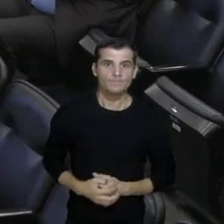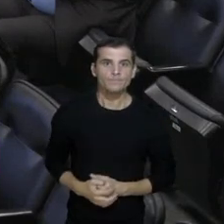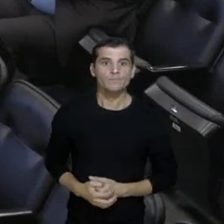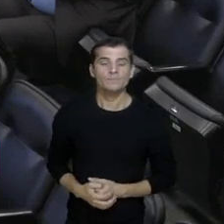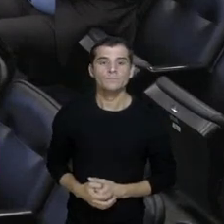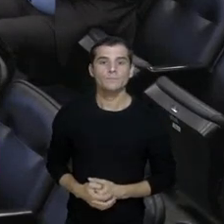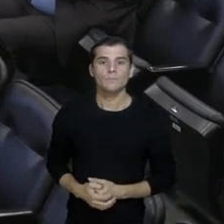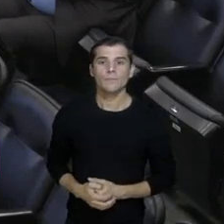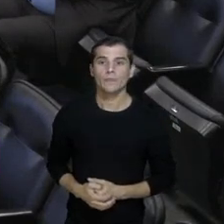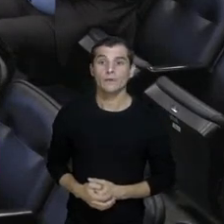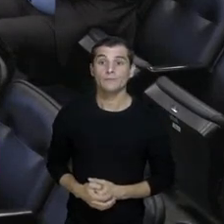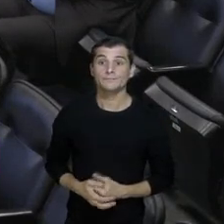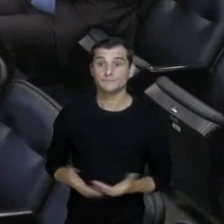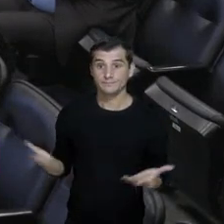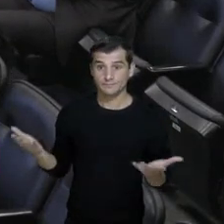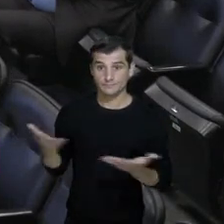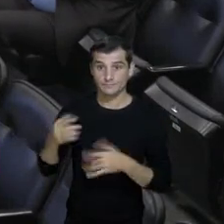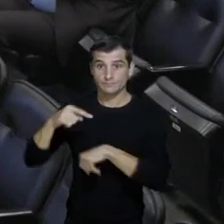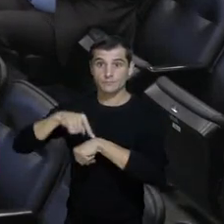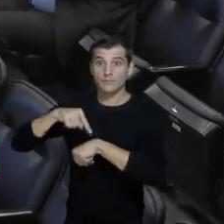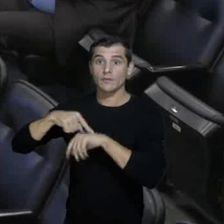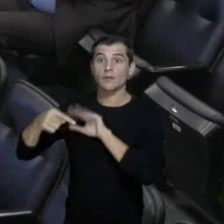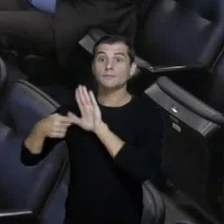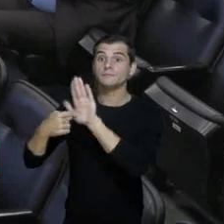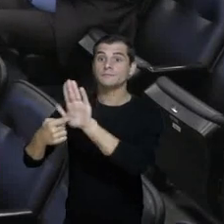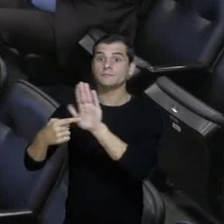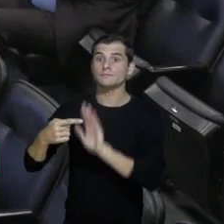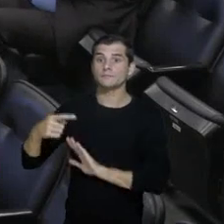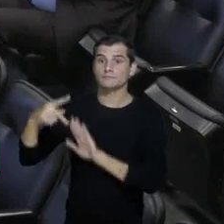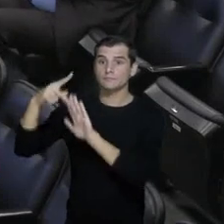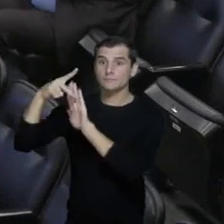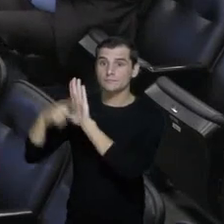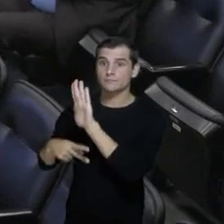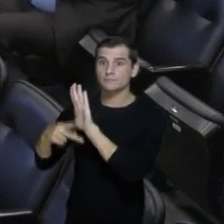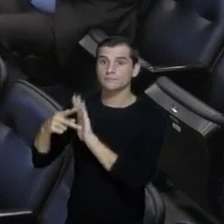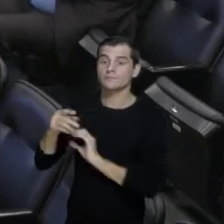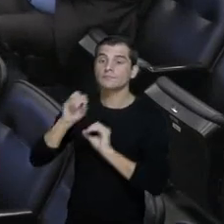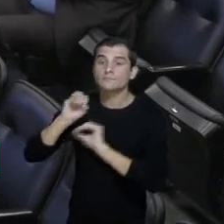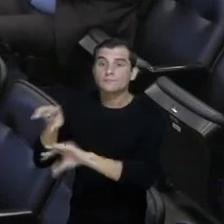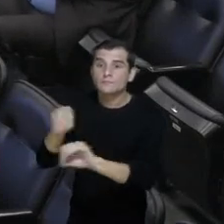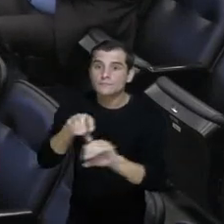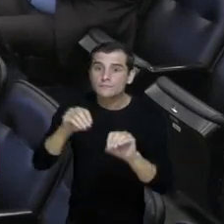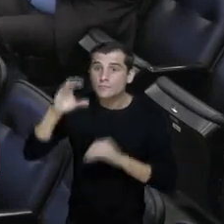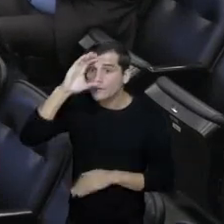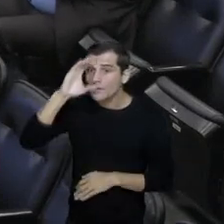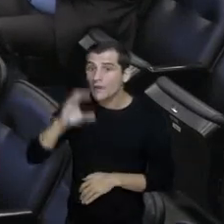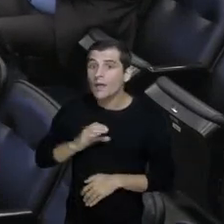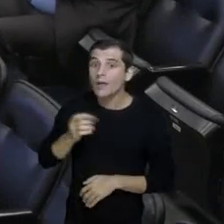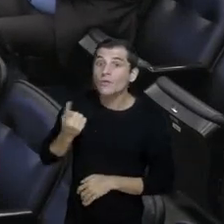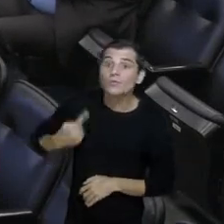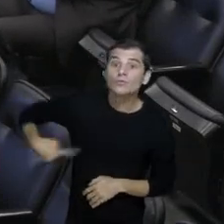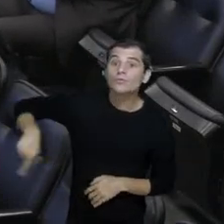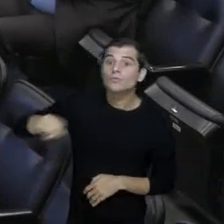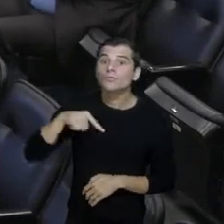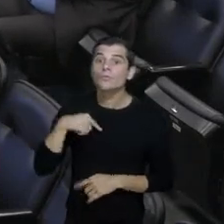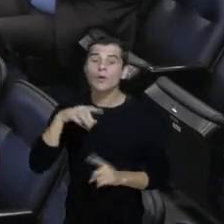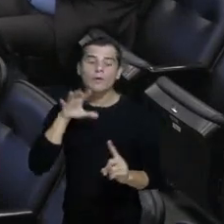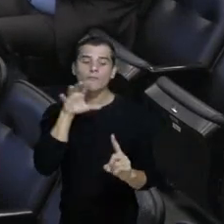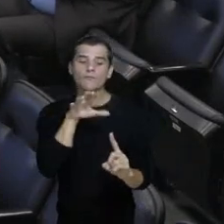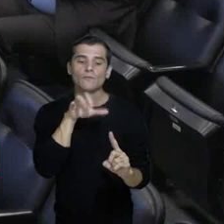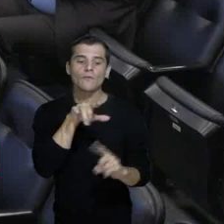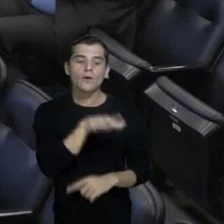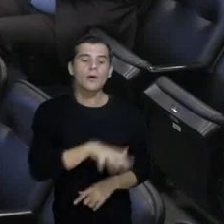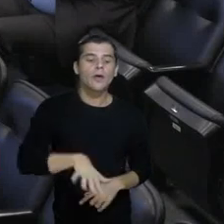é para apresentação do programa educando cidadãos o que todos nós temos a ver com a corrupção convidamos o